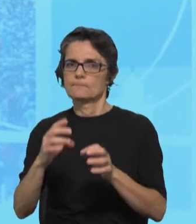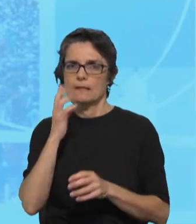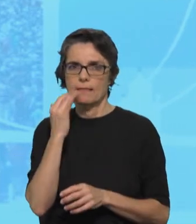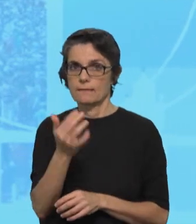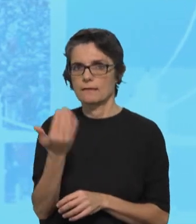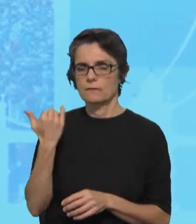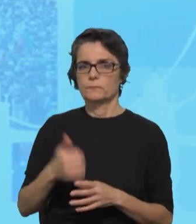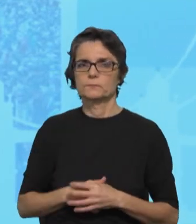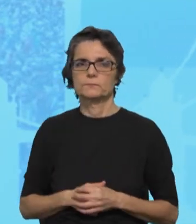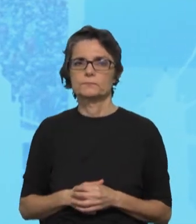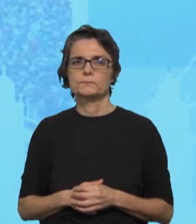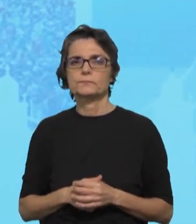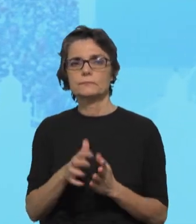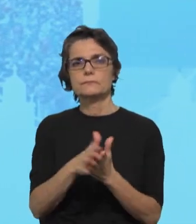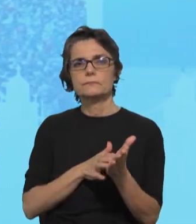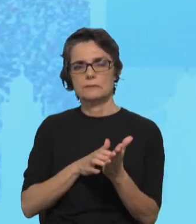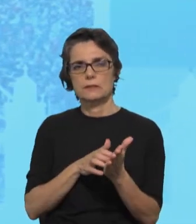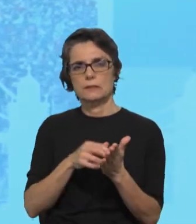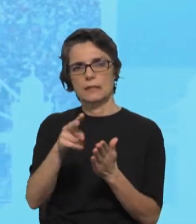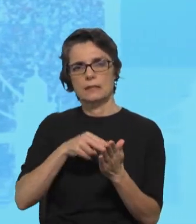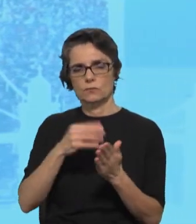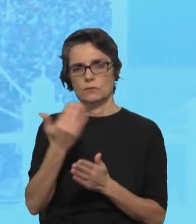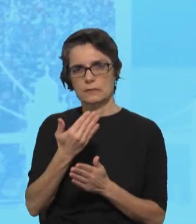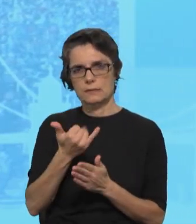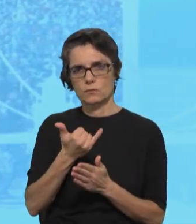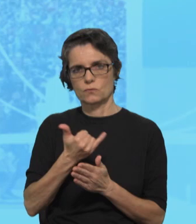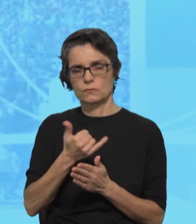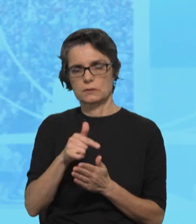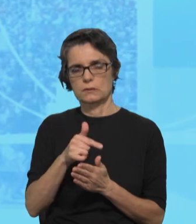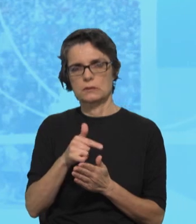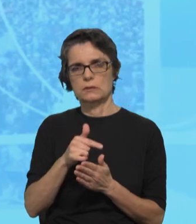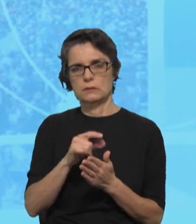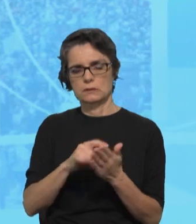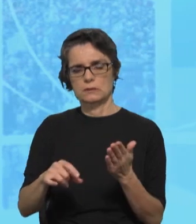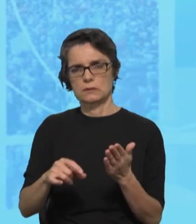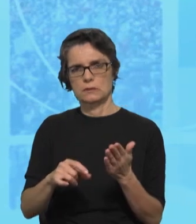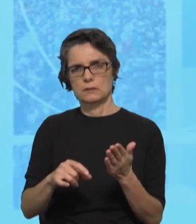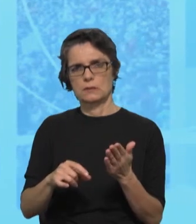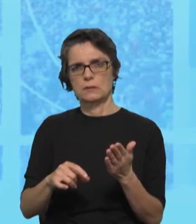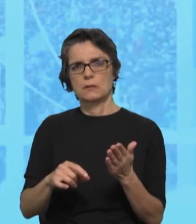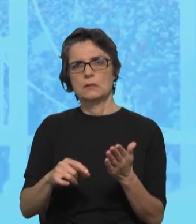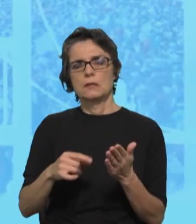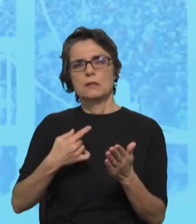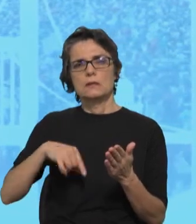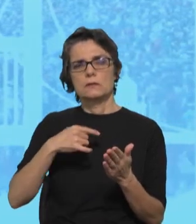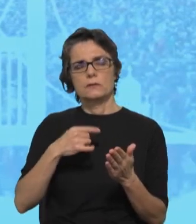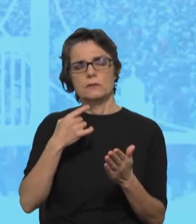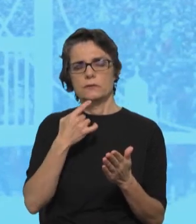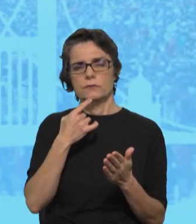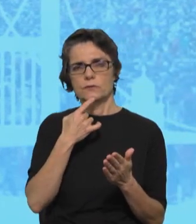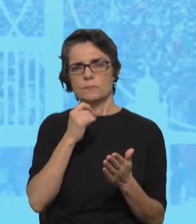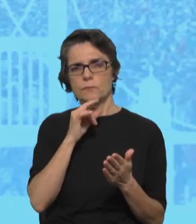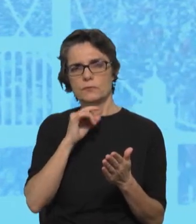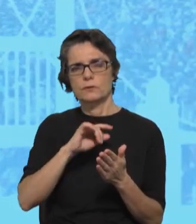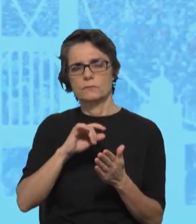no início, lemos: não amemos com palavras e com a língua, mas com obras e em verdade. É um belo